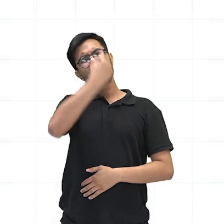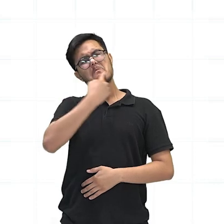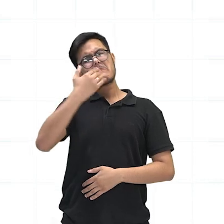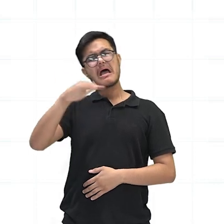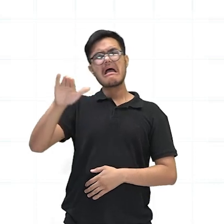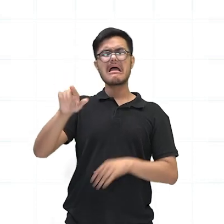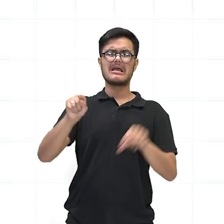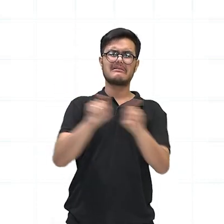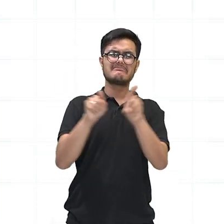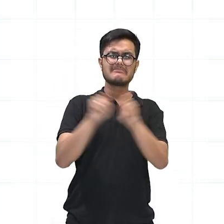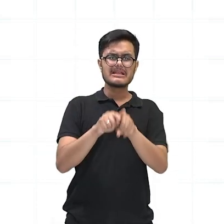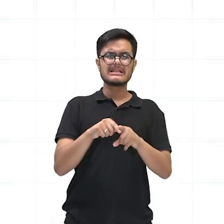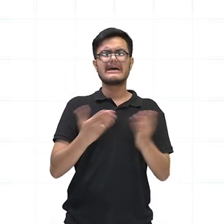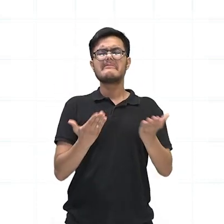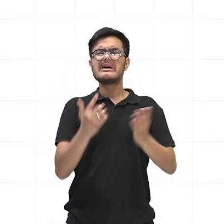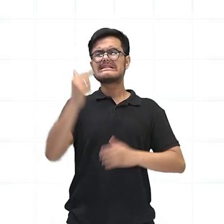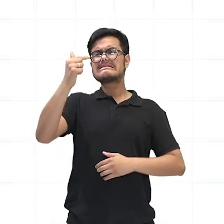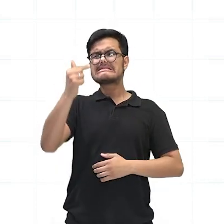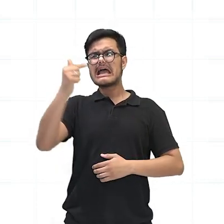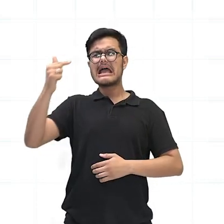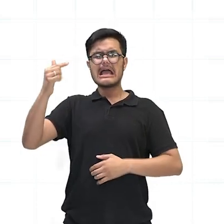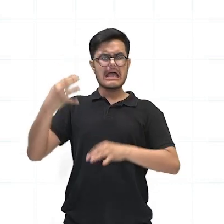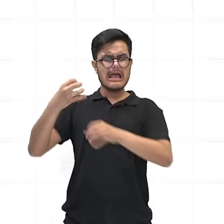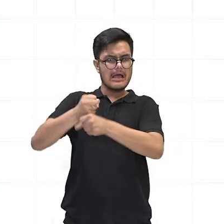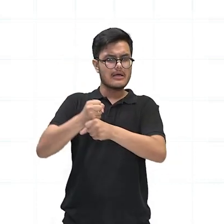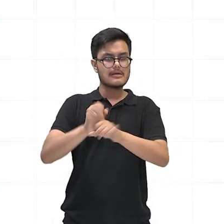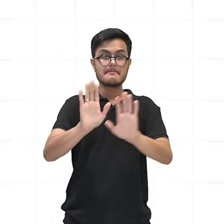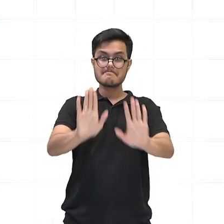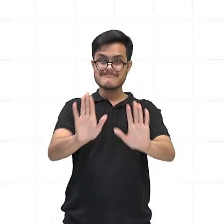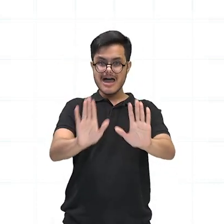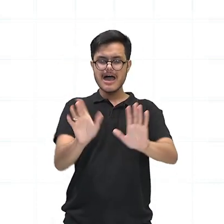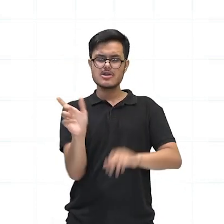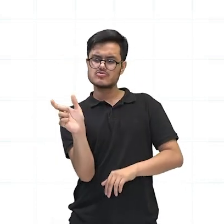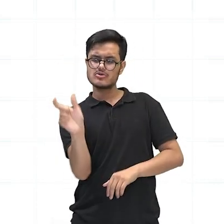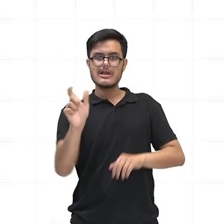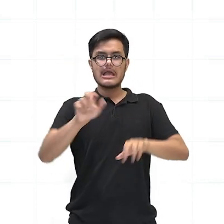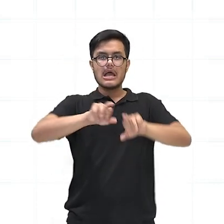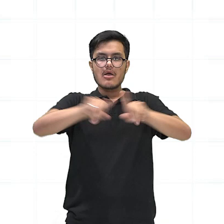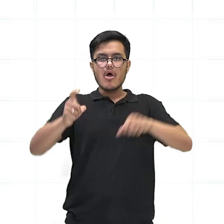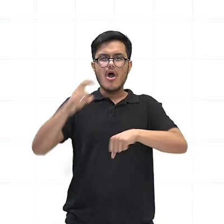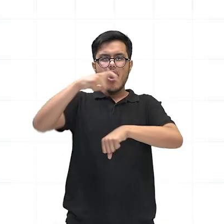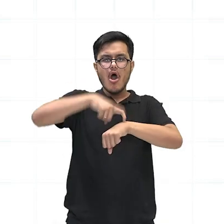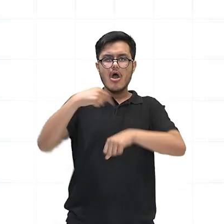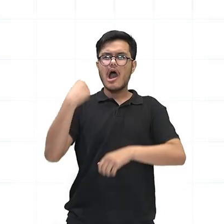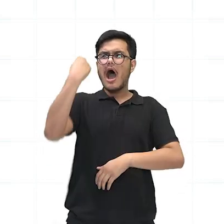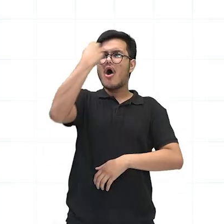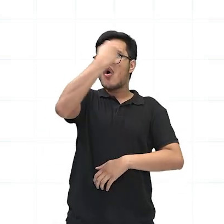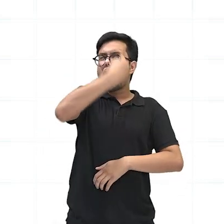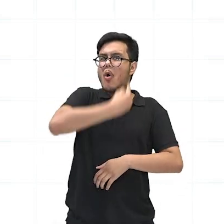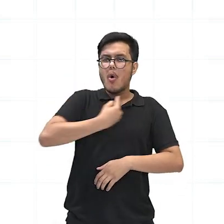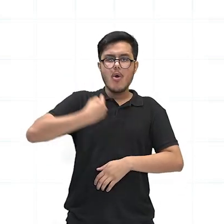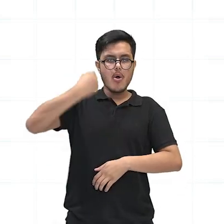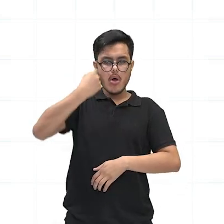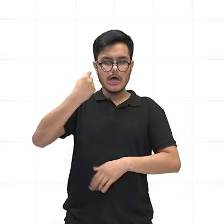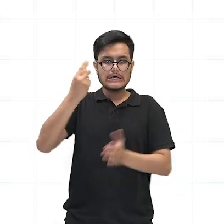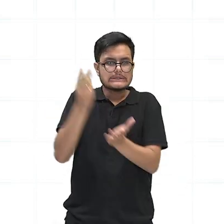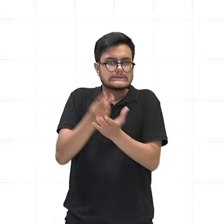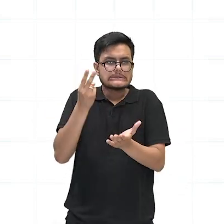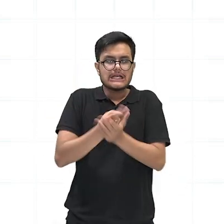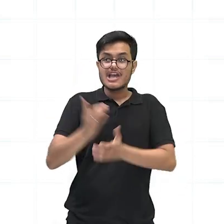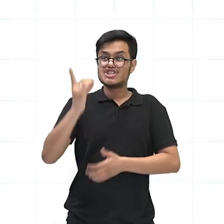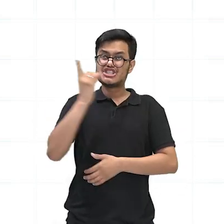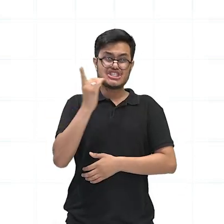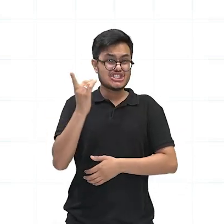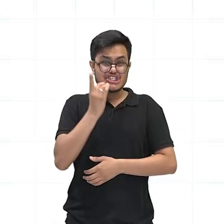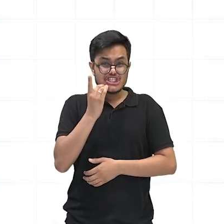1 hora e meia ou a contagem de sets, o cricket pode levar horas e até dias para ser